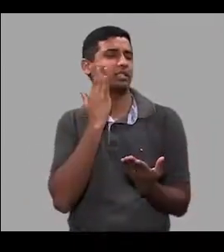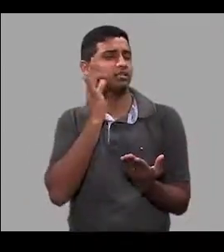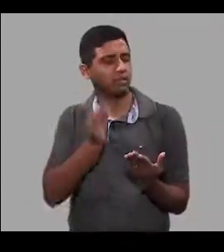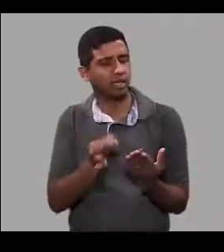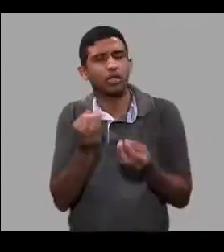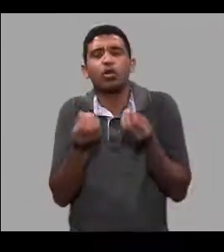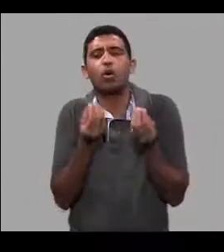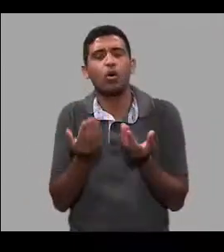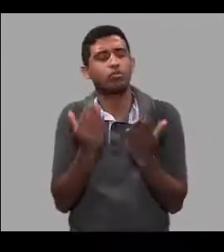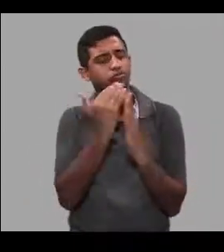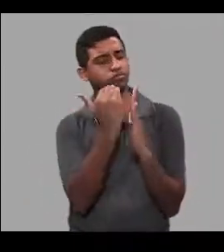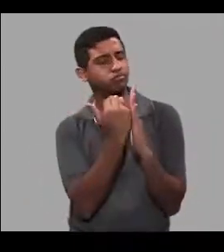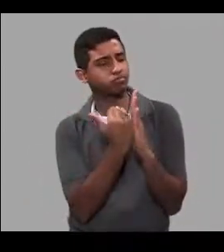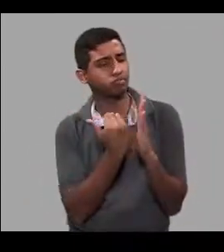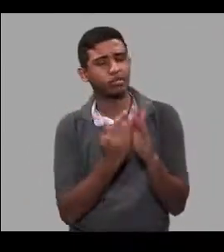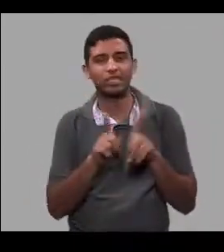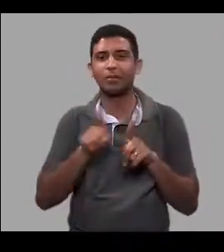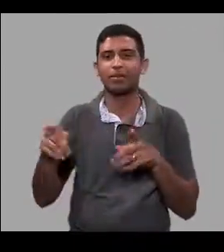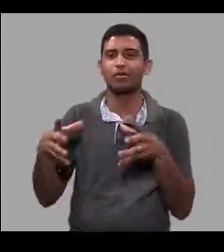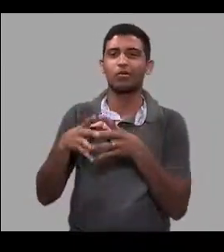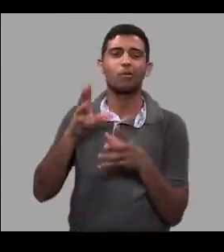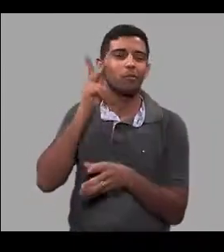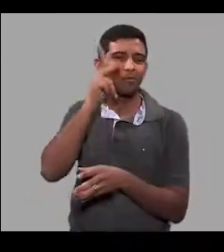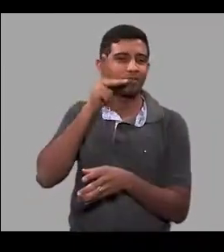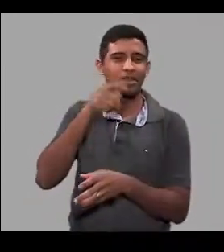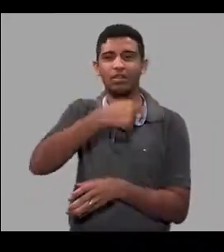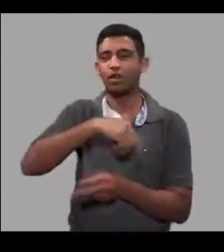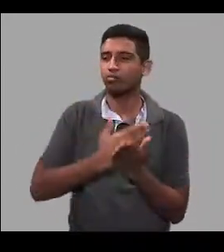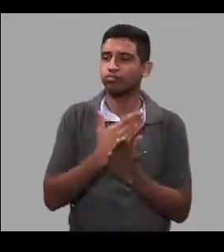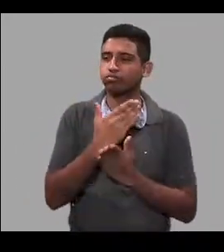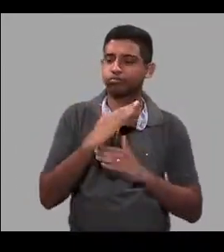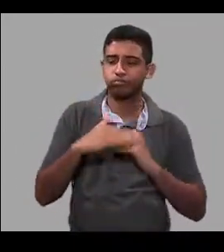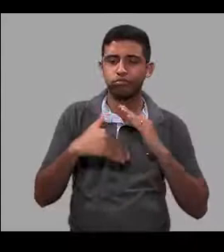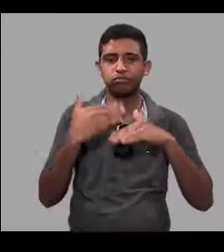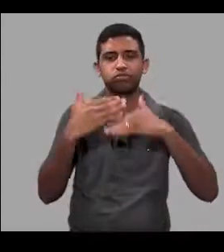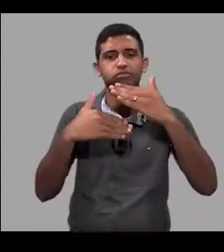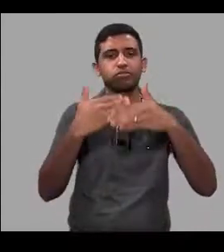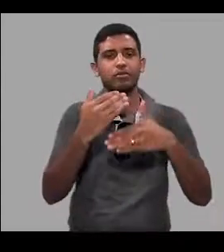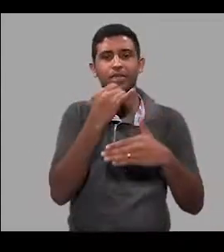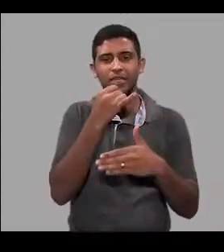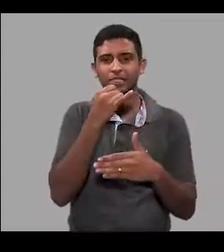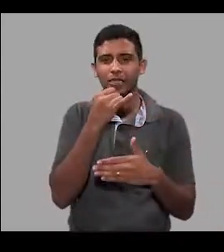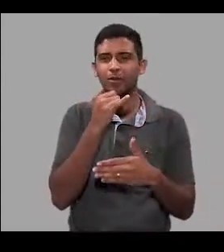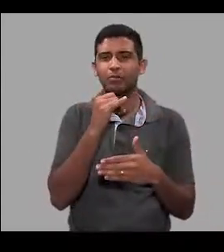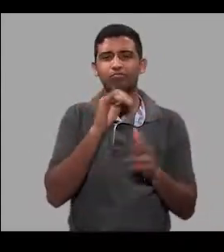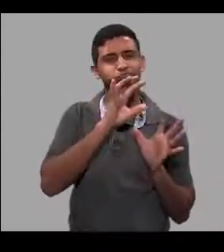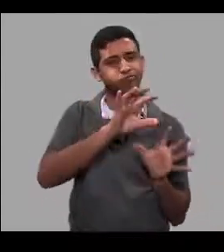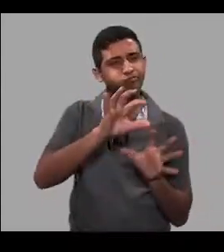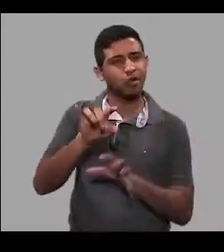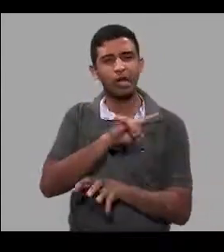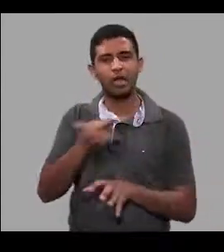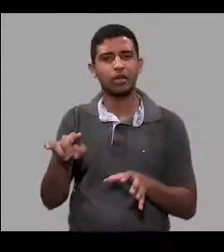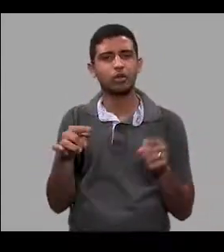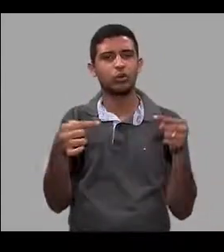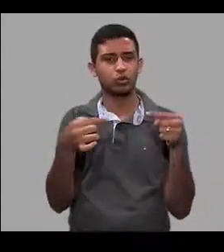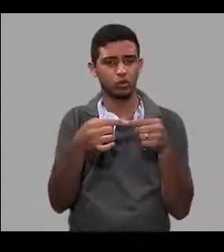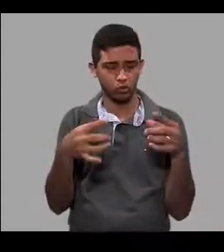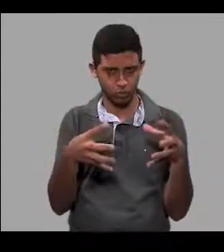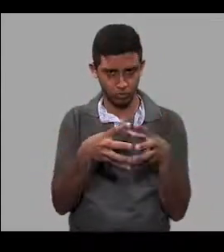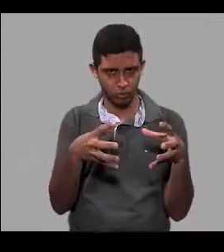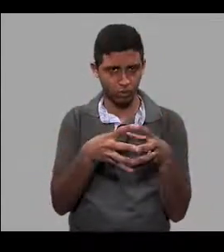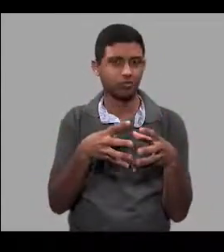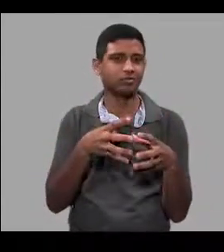com os parlamentares que integram a coordenação colegiada. E aí começamos a evoluir no sentido de provocar os deputados para que fizessem